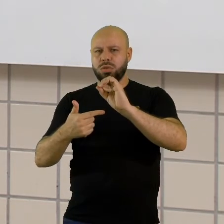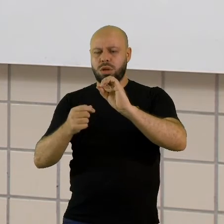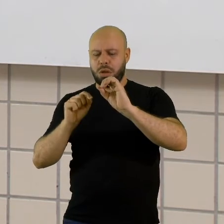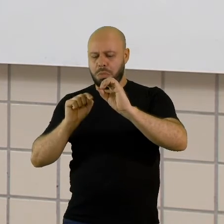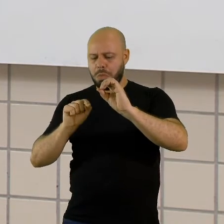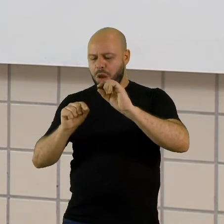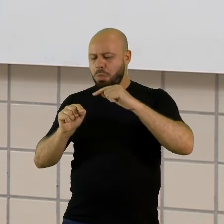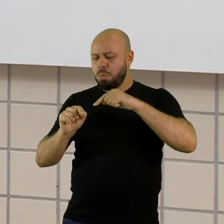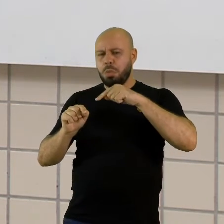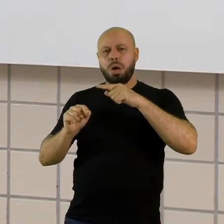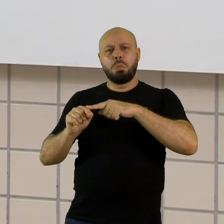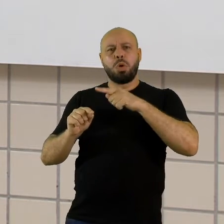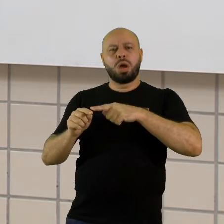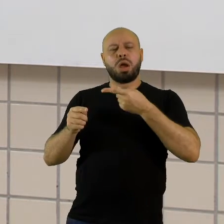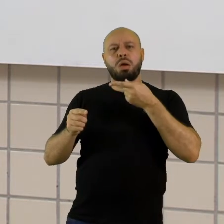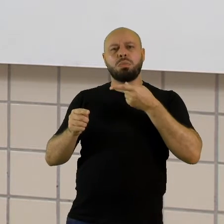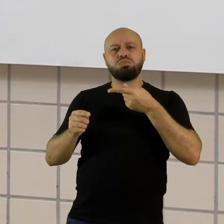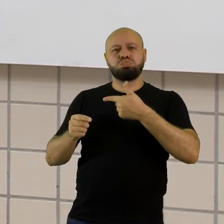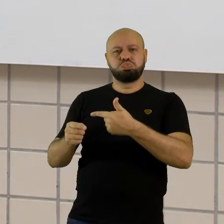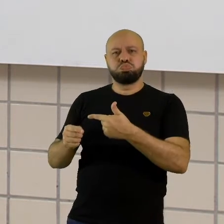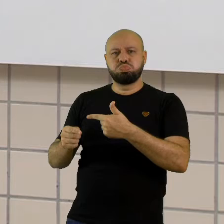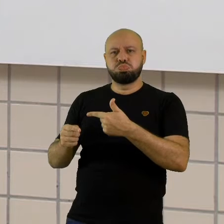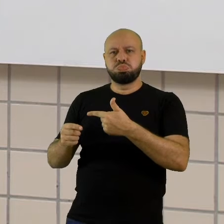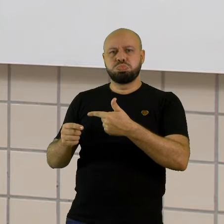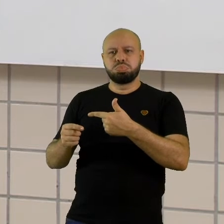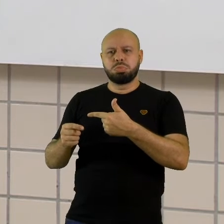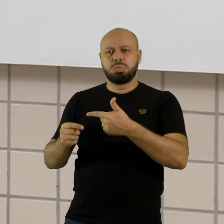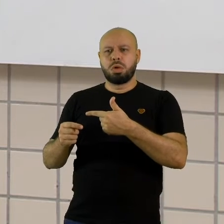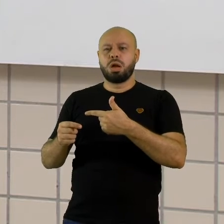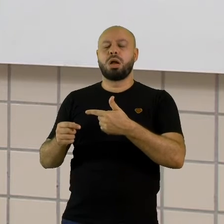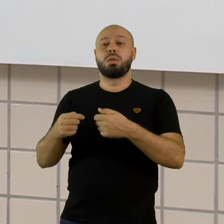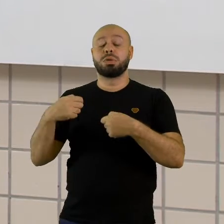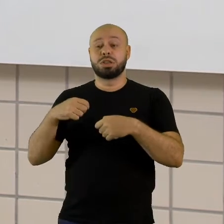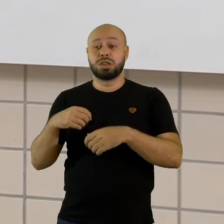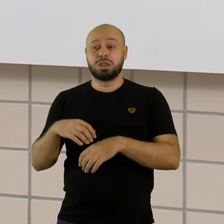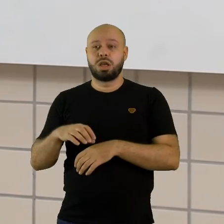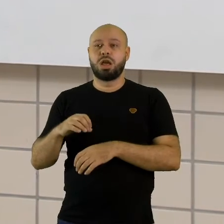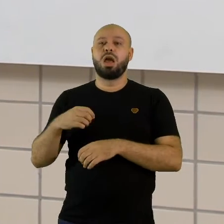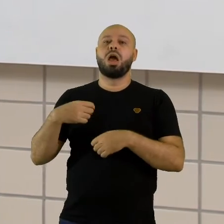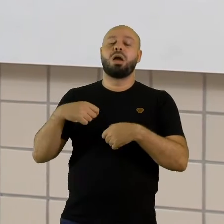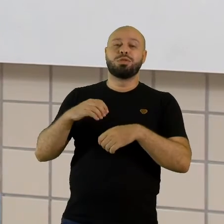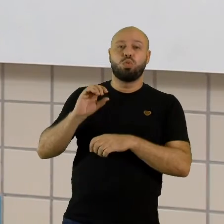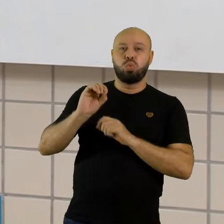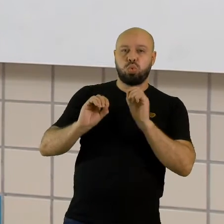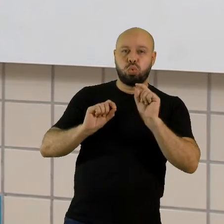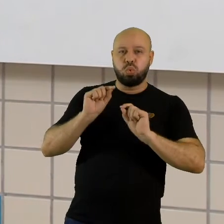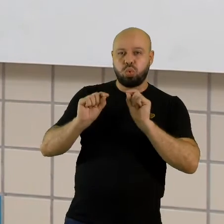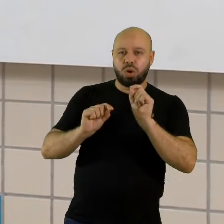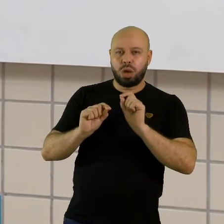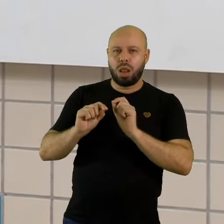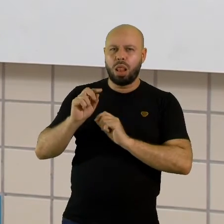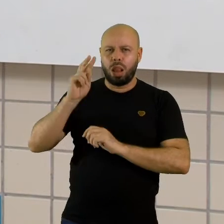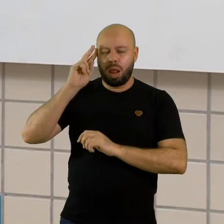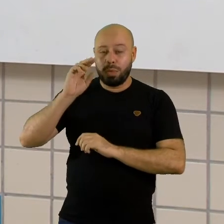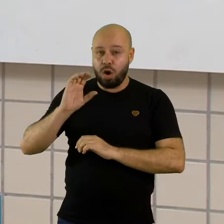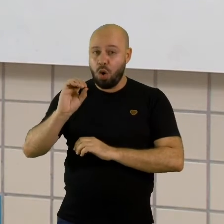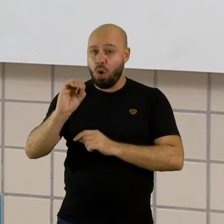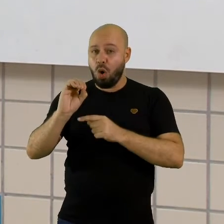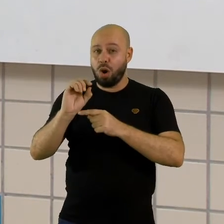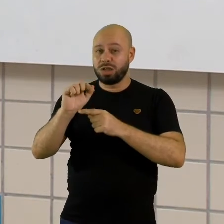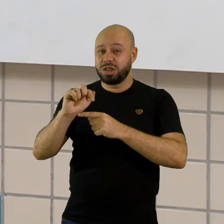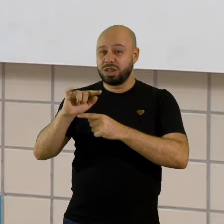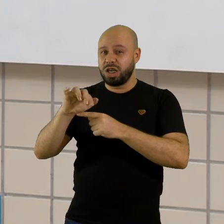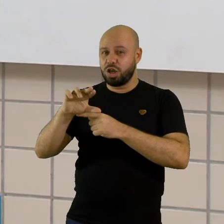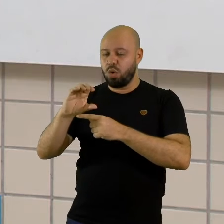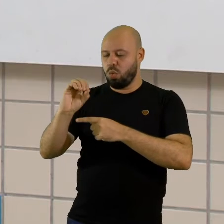falei para vocês que quando eu for falar sobre oxigênio, eu sempre tenho que ter 2 átomos do elemento químico